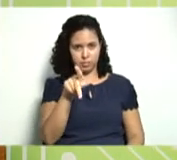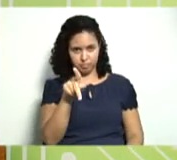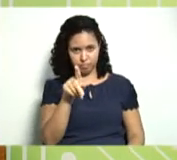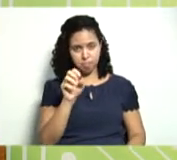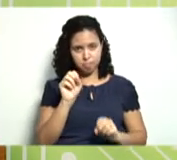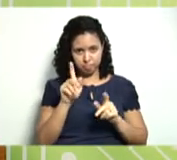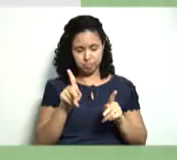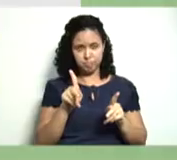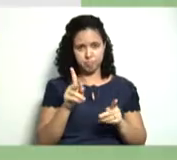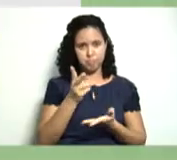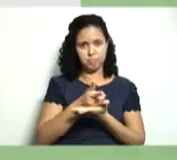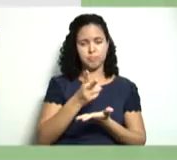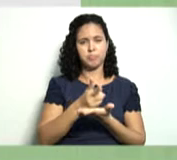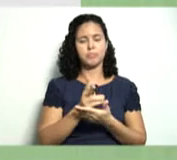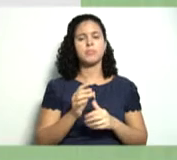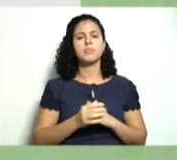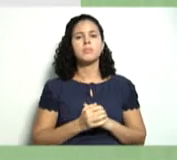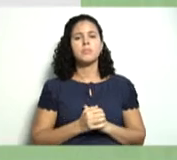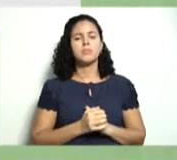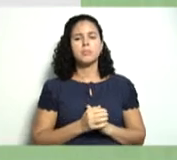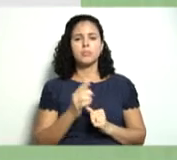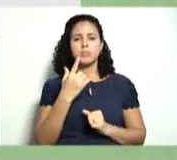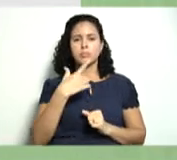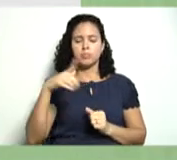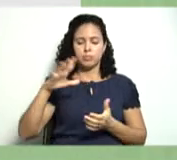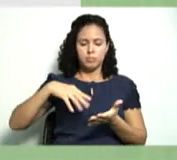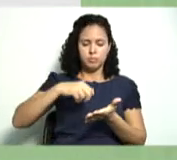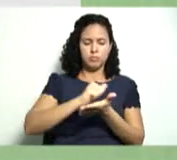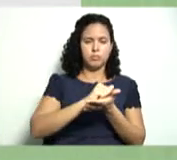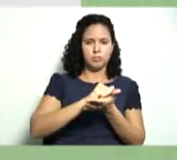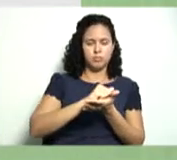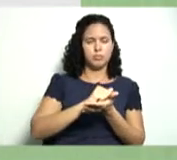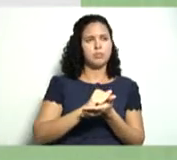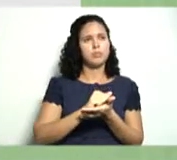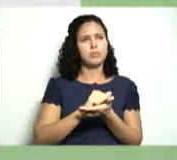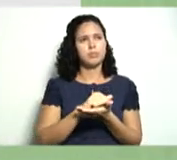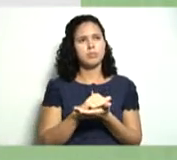continuando tem outro protocolo aqui o ftp